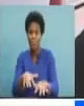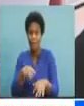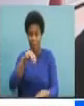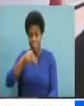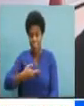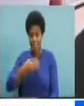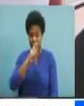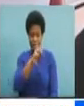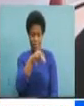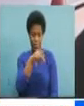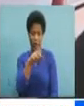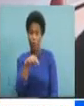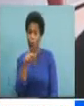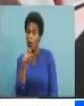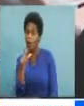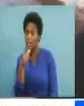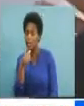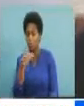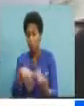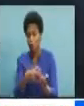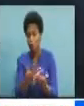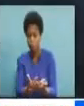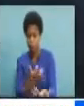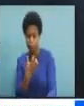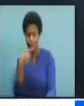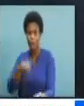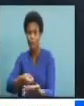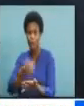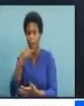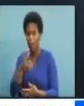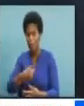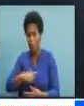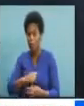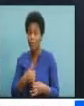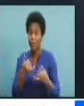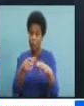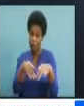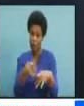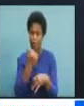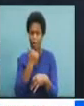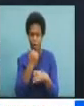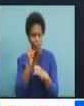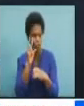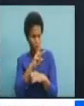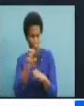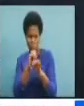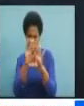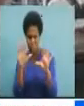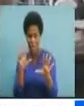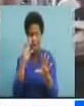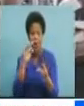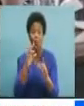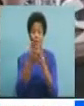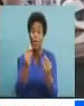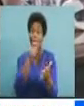confirme o propósito de ter investimento dos nossos emigrantes no final uma satisfação é evidente com o resultado das